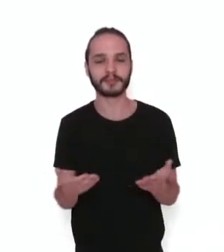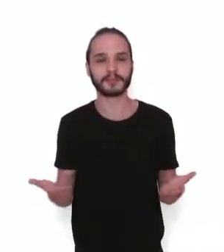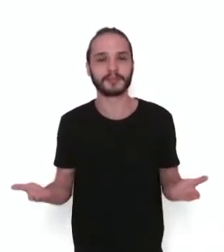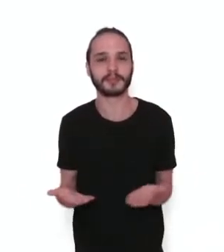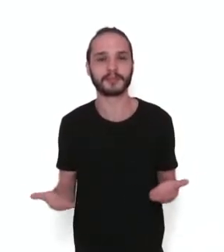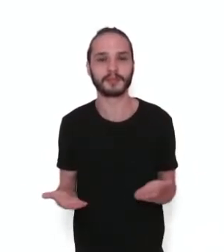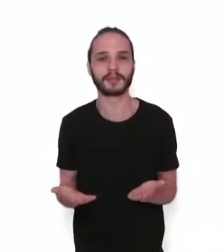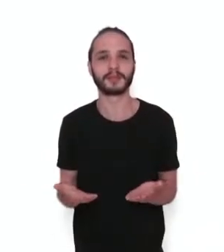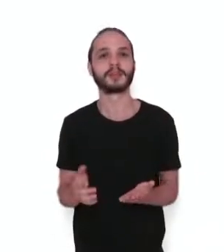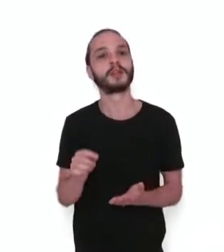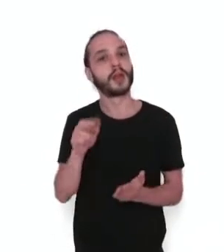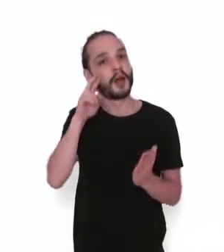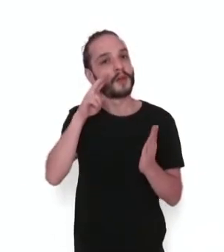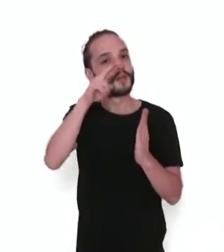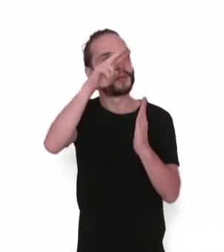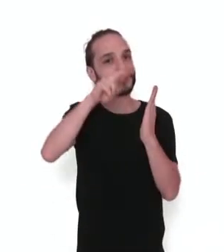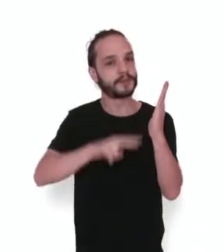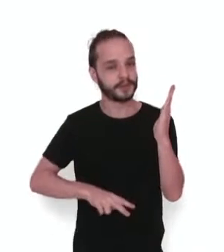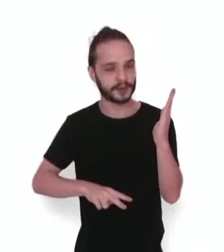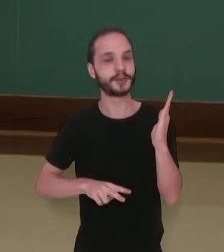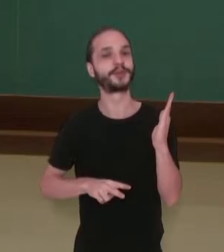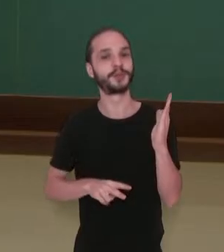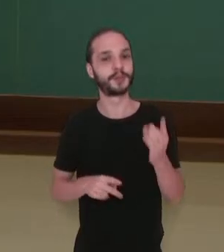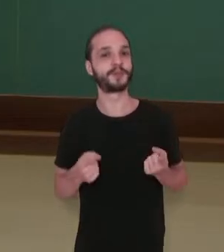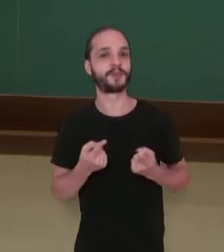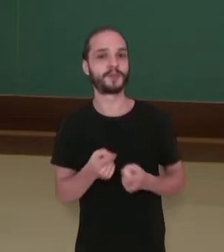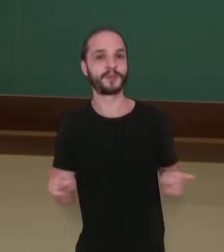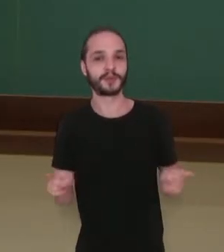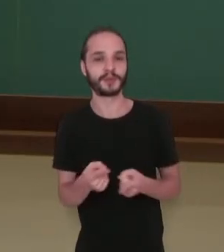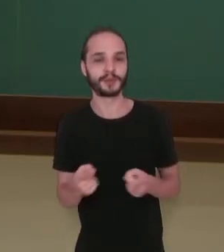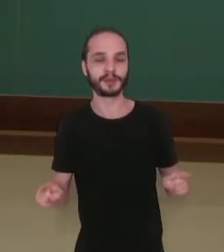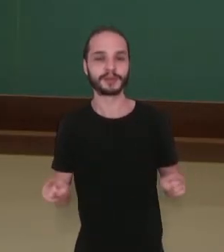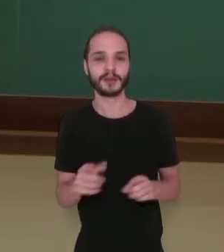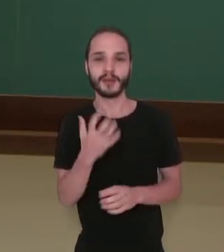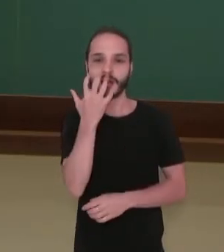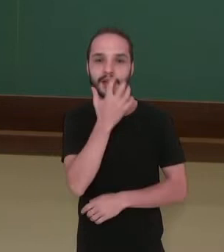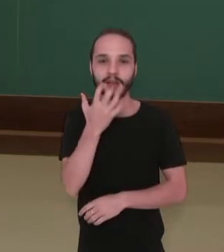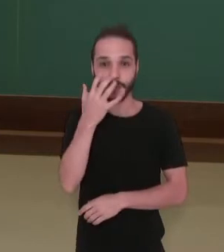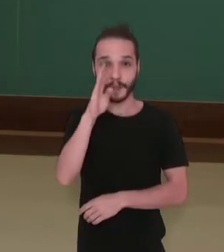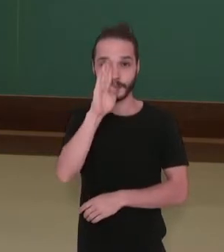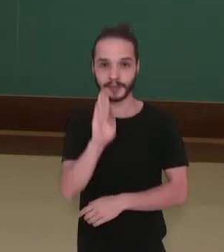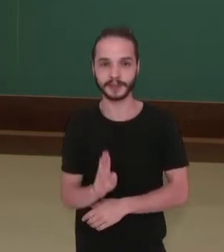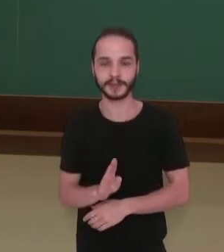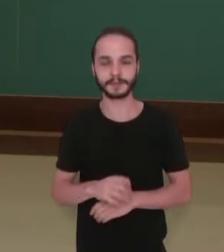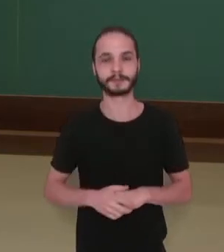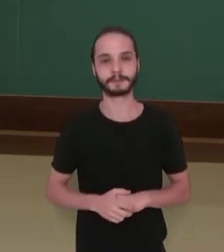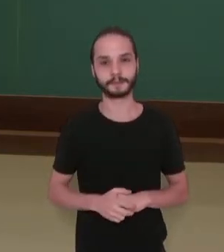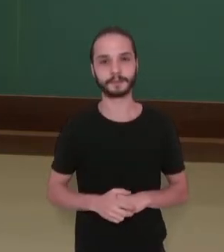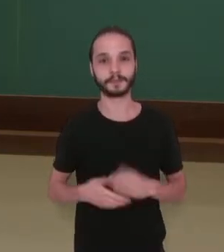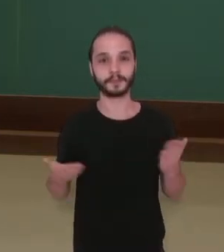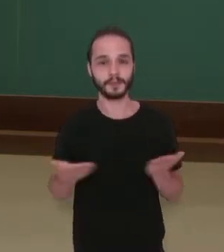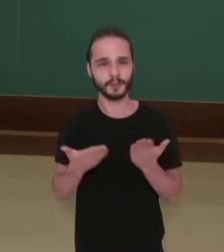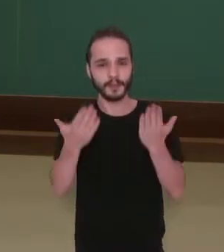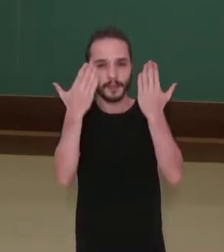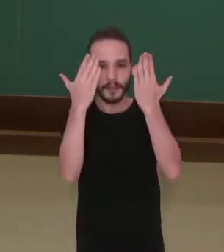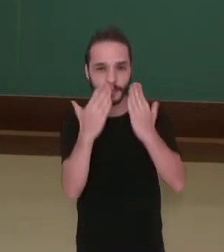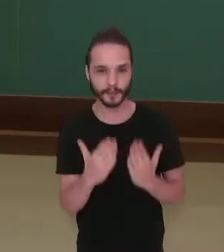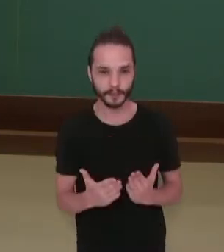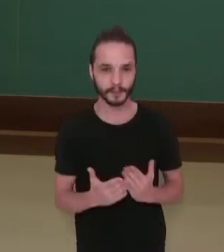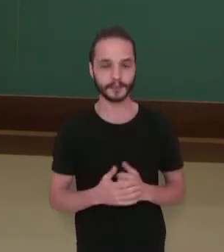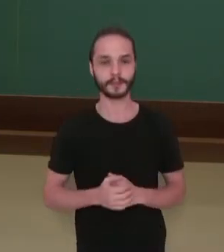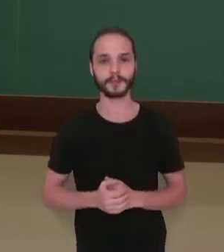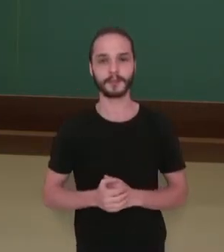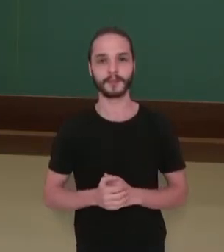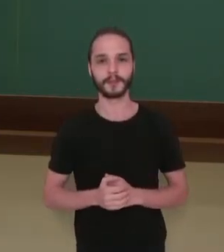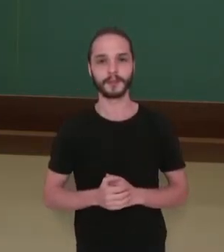ouvimos e lemos a música do cantor brasileiro Gonzaguinha. Agora, vamos analisar.